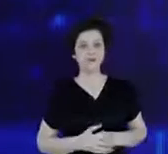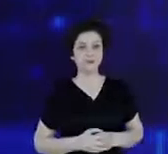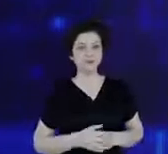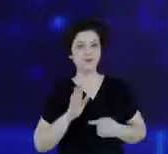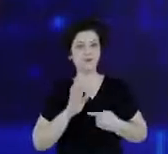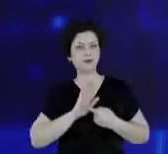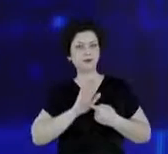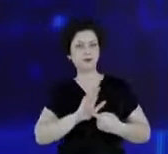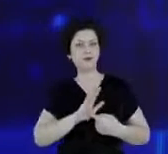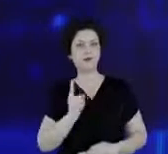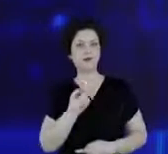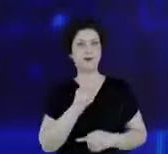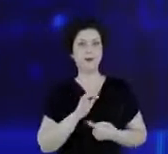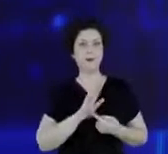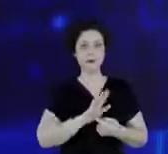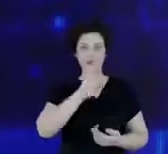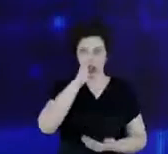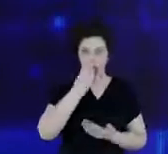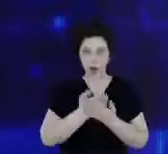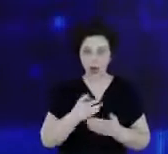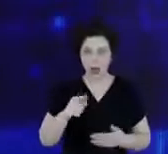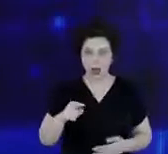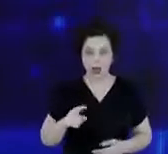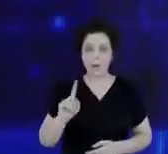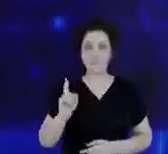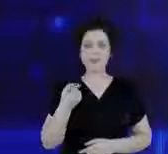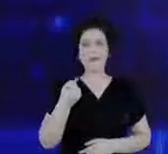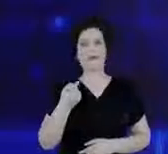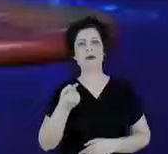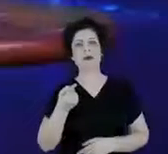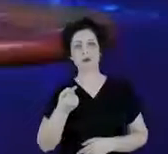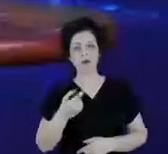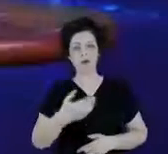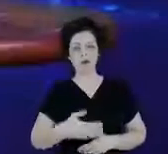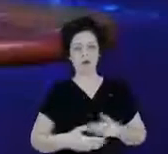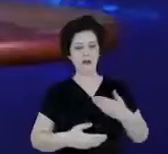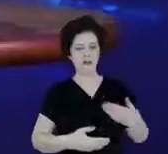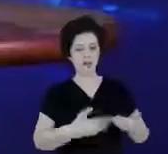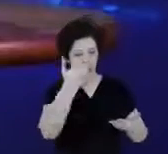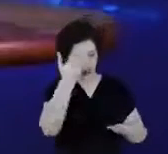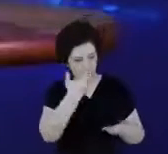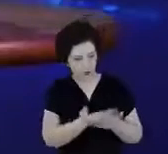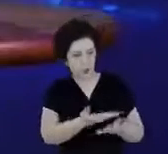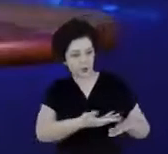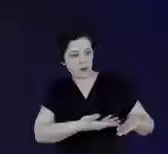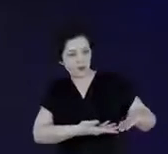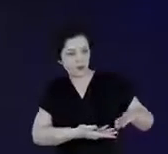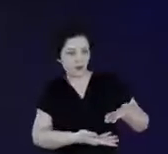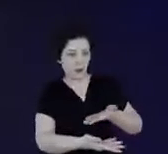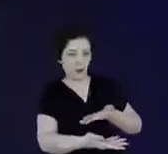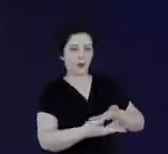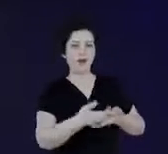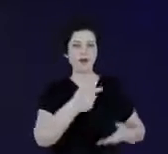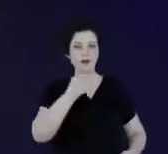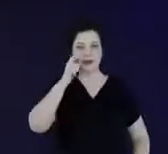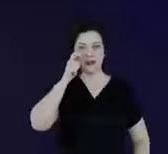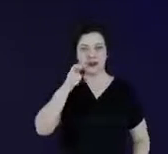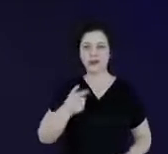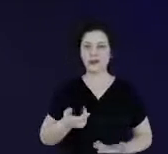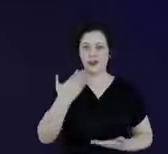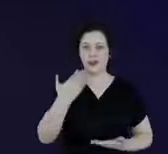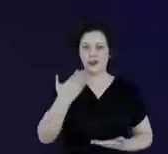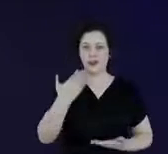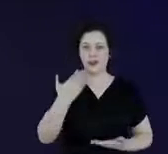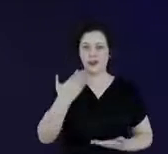demonstra que você é confiável você dá o primeiro passo e segue dando Passos nessa linha interessante é colocar a